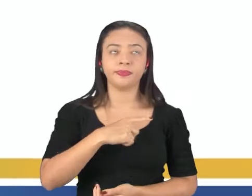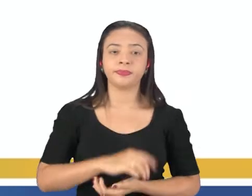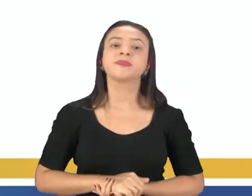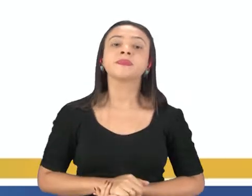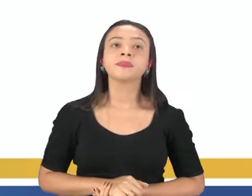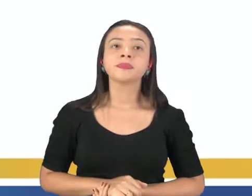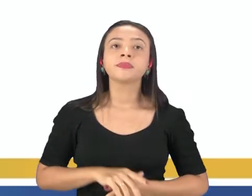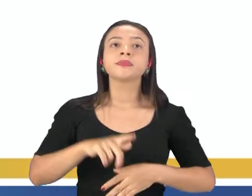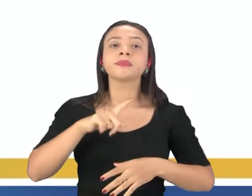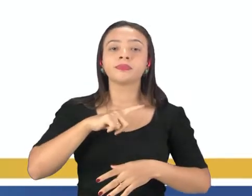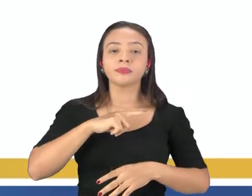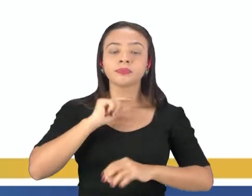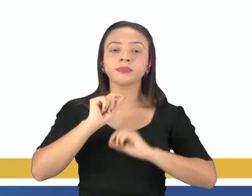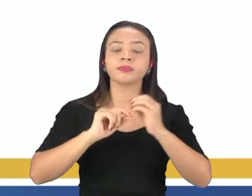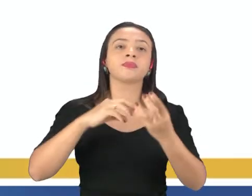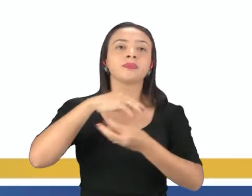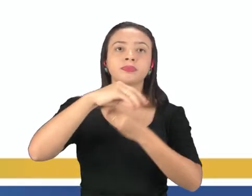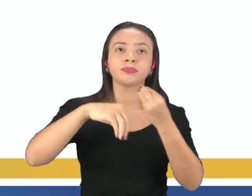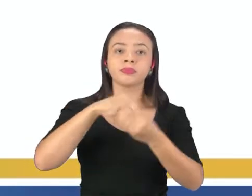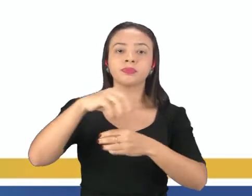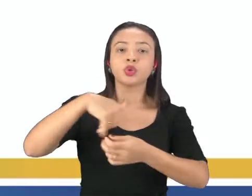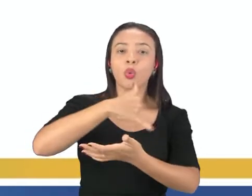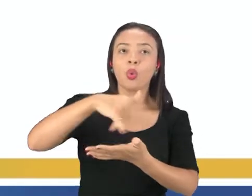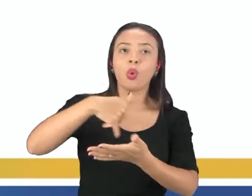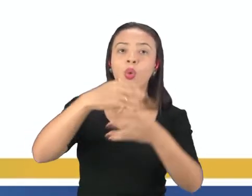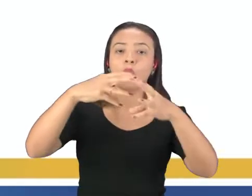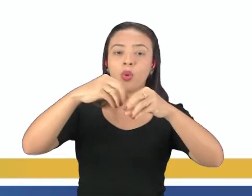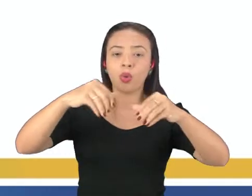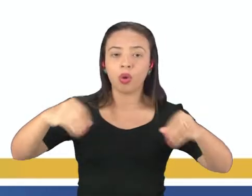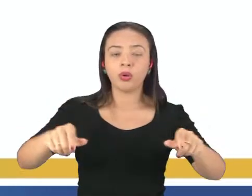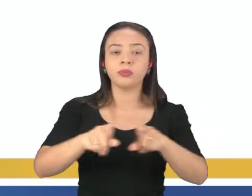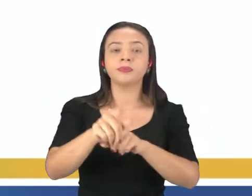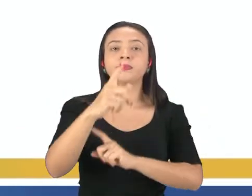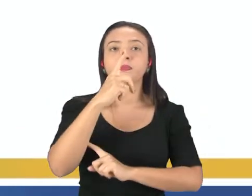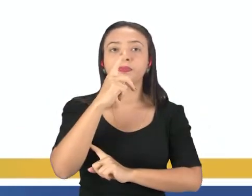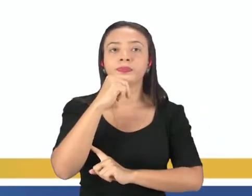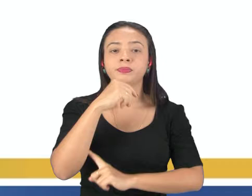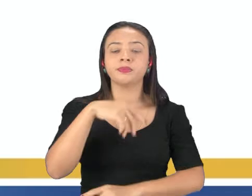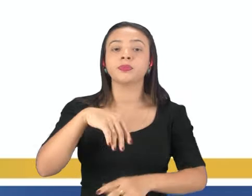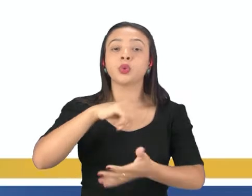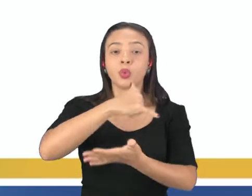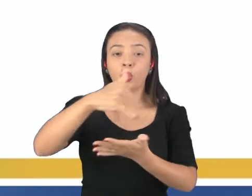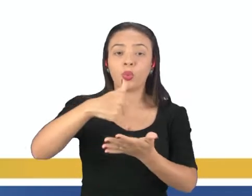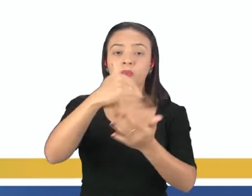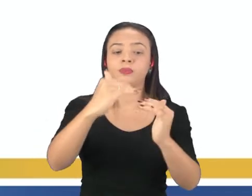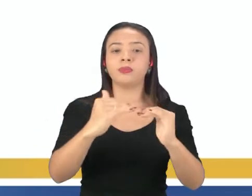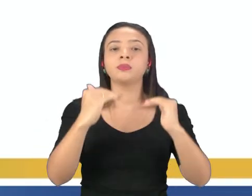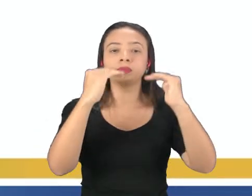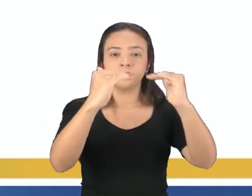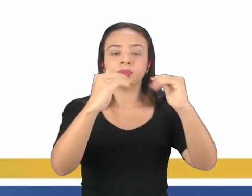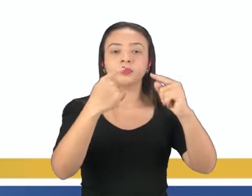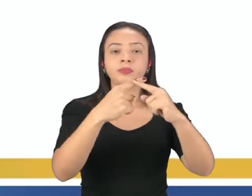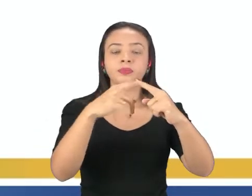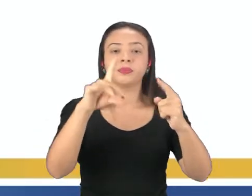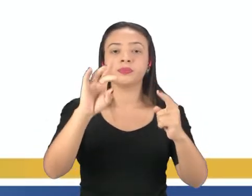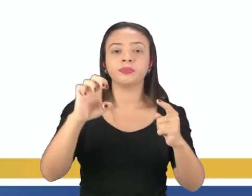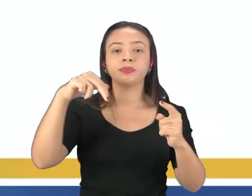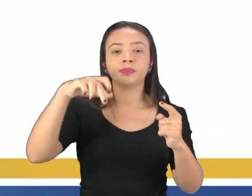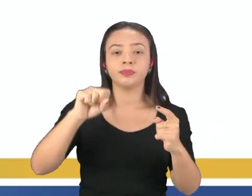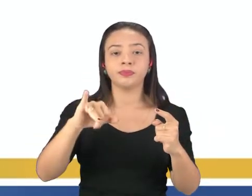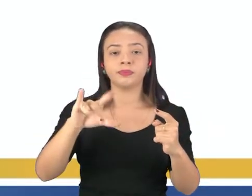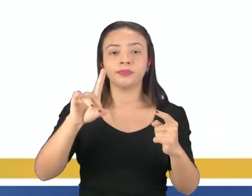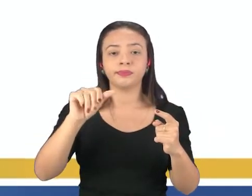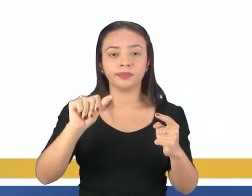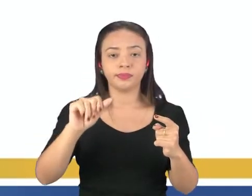vocês. Uma mistura contendo óleo, água e areia, o que acontece? O óleo vai ficar na parte superior, né, porque a densidade dele é